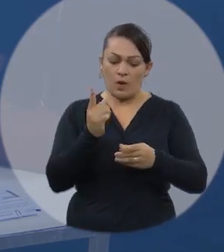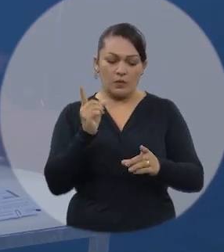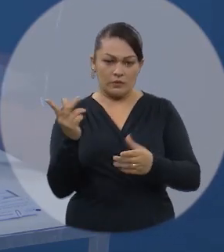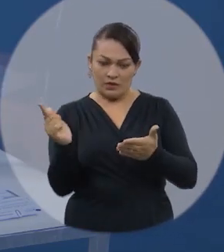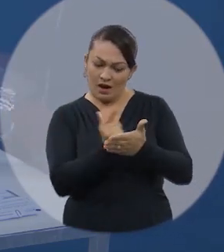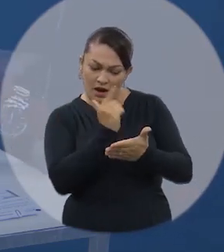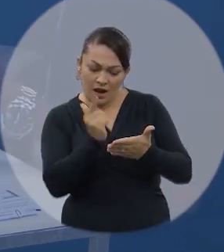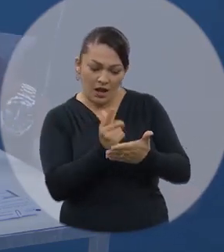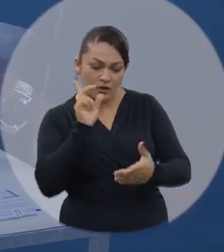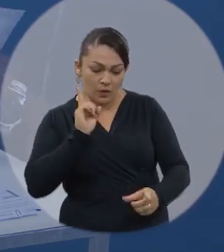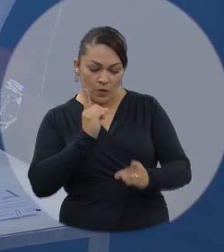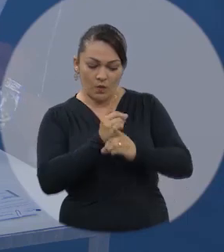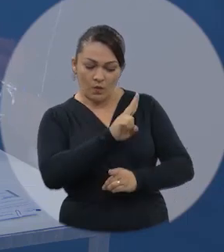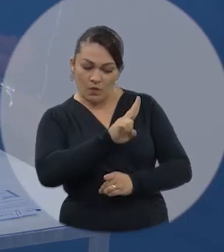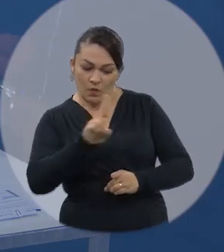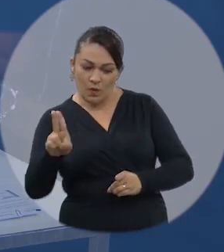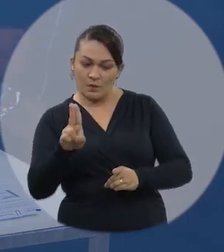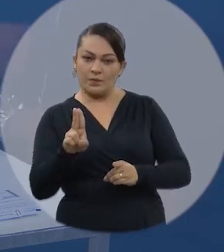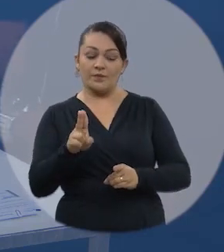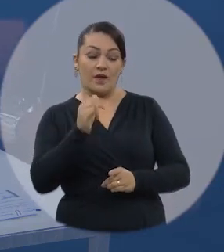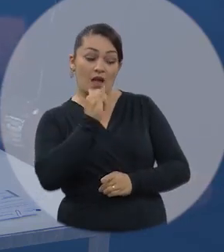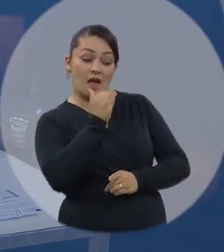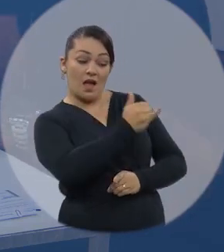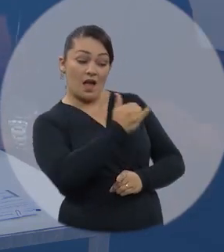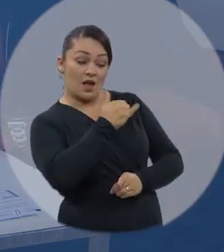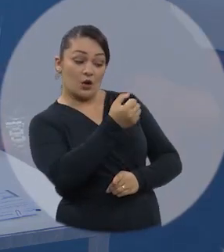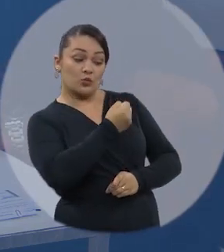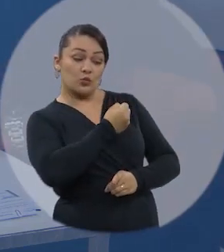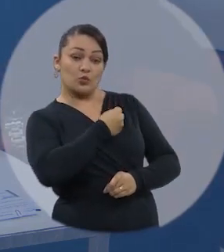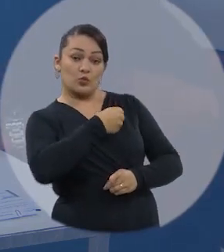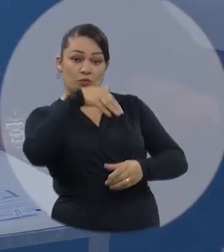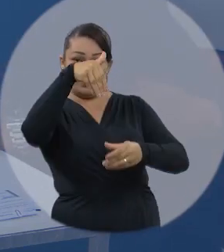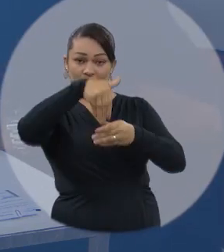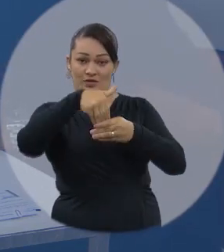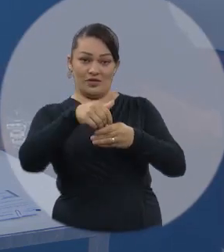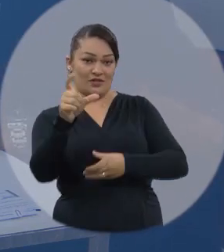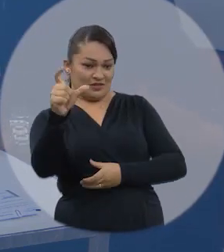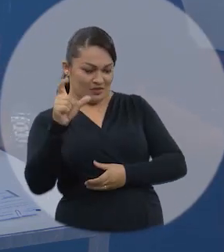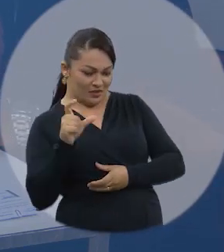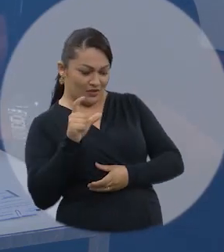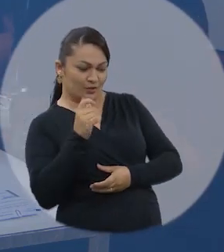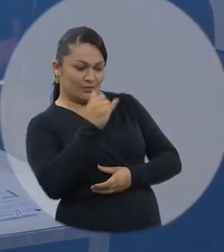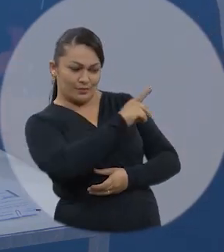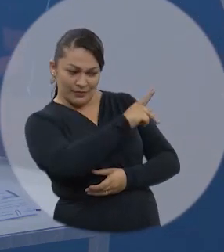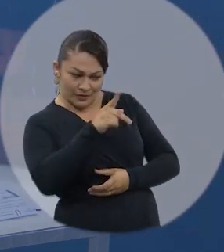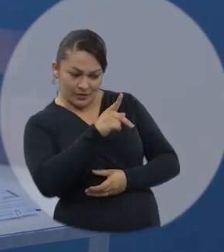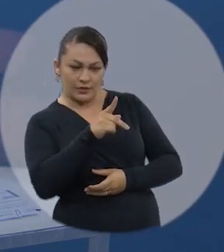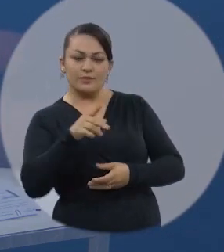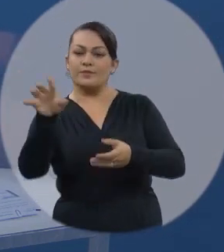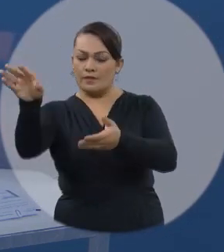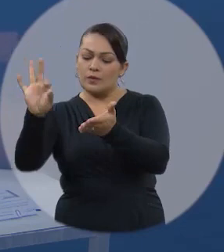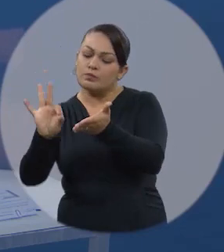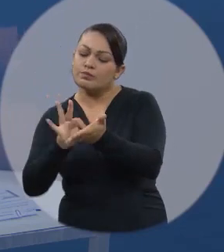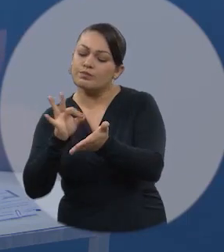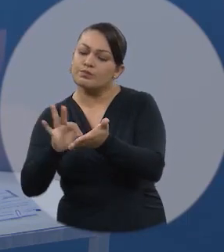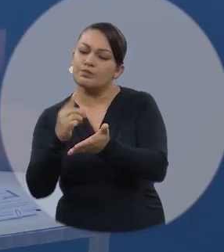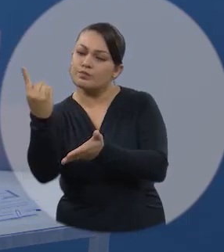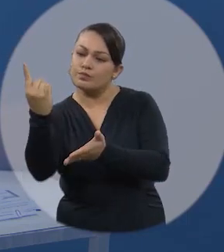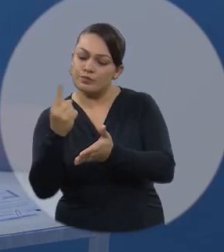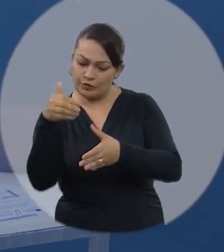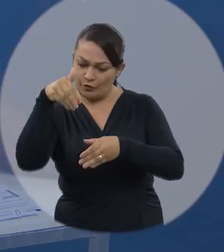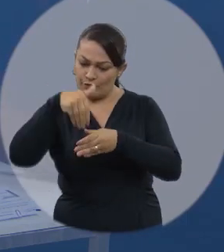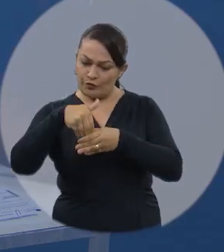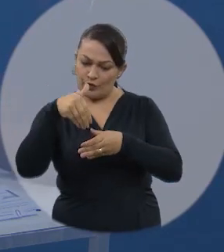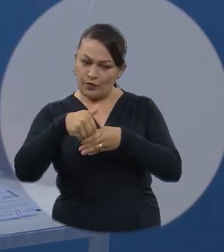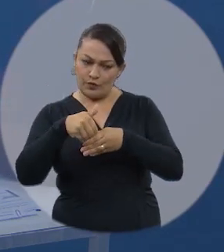no caderno de votação, ditar o número do título eleitoral ao presidente, colher a assinatura do eleitor no caderno